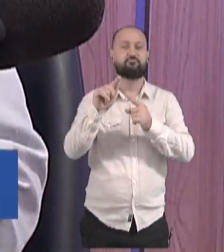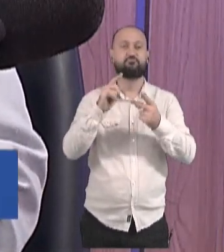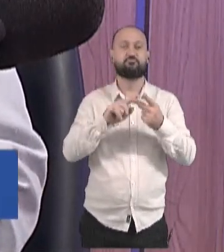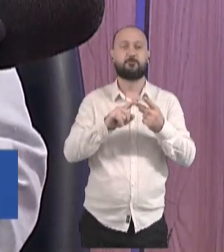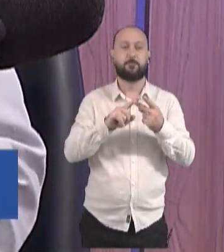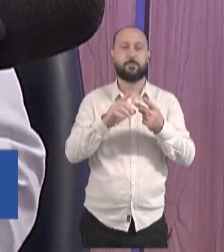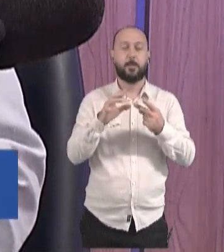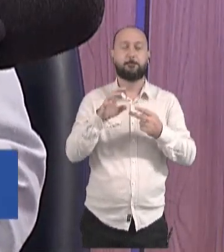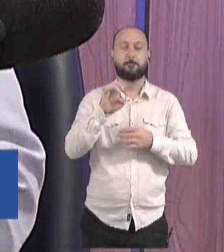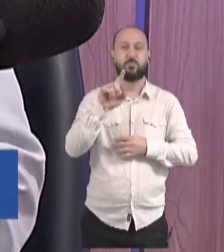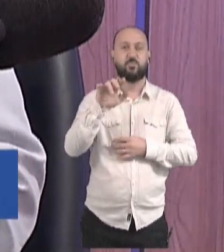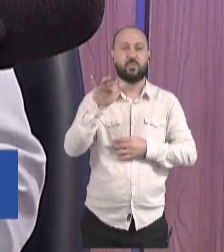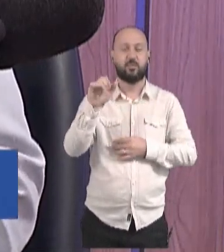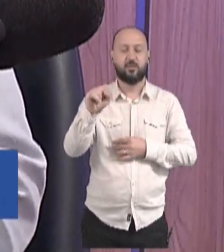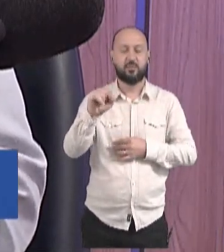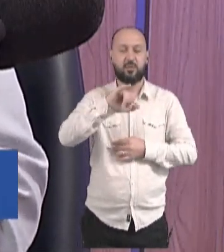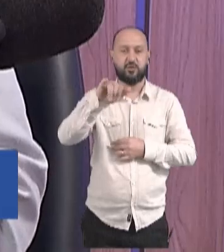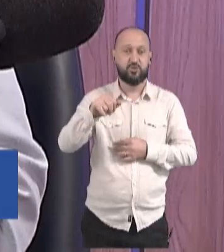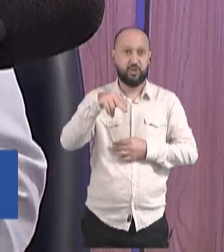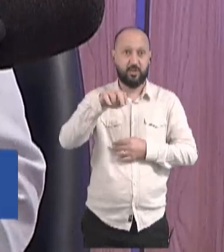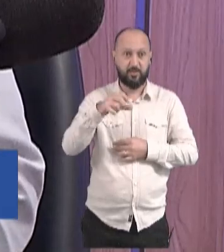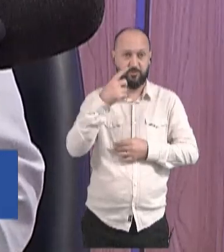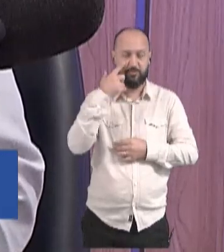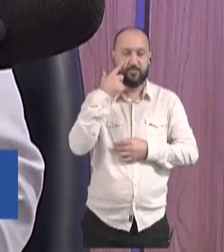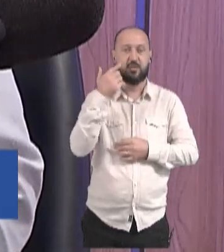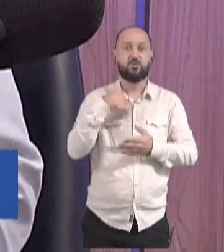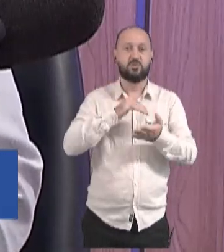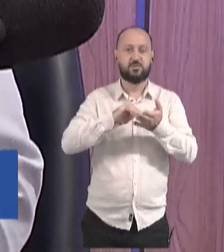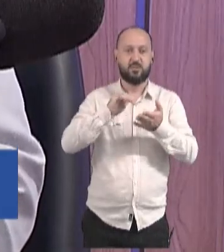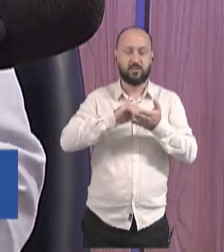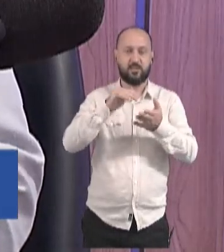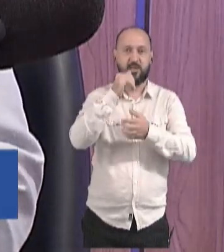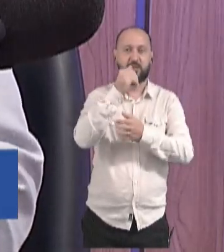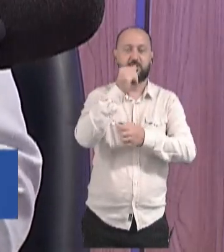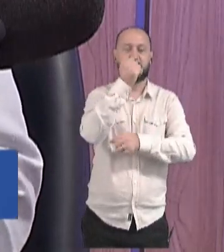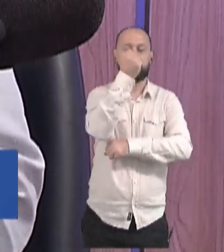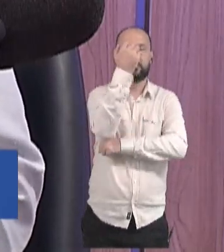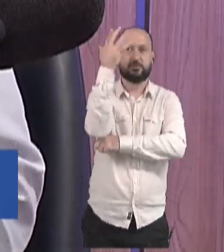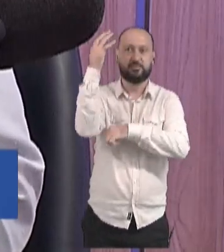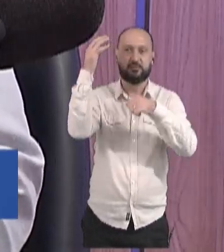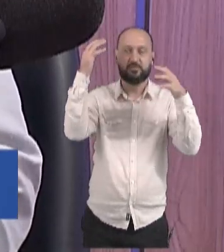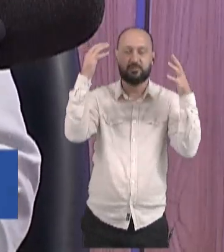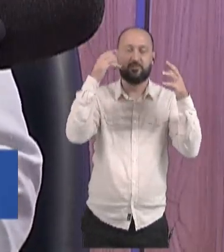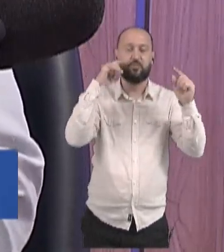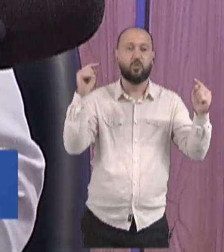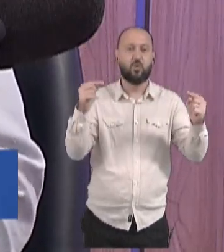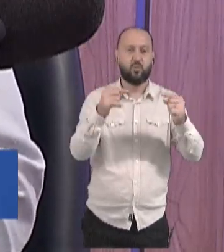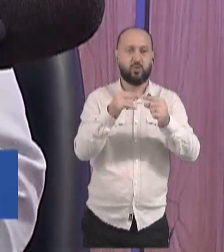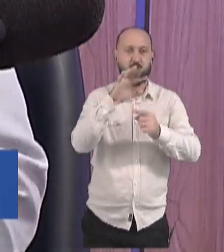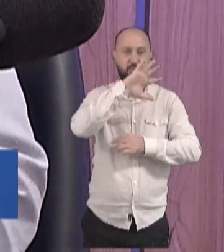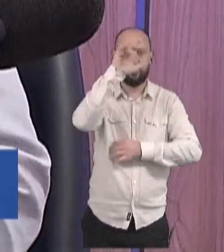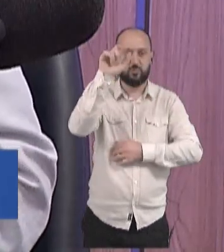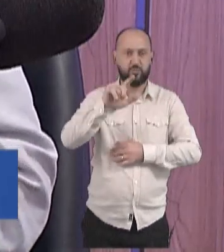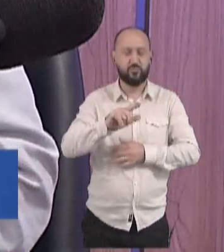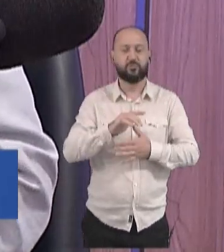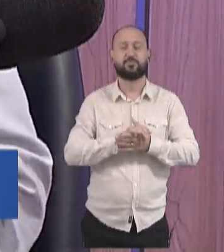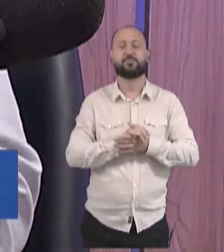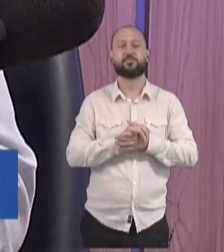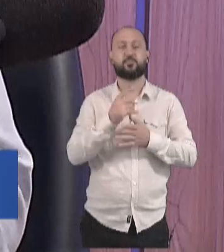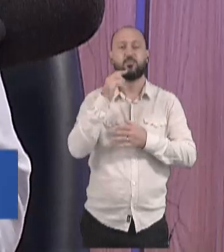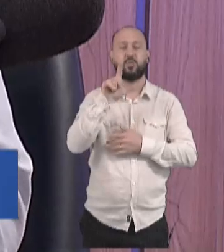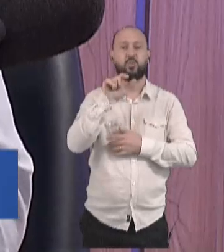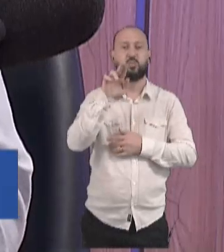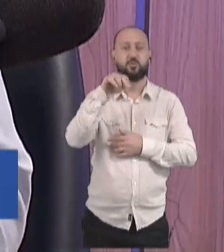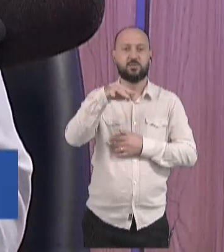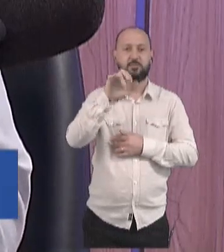Jaime Elias Verruc, que é o secretário da SEMADESC, né, a pasta pasta ligada ao meio ambiente aqui em Mato Grosso do Sul,